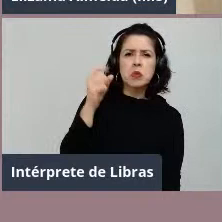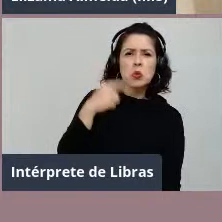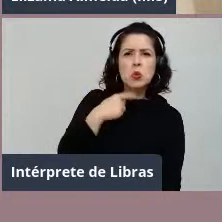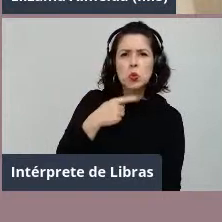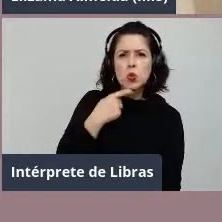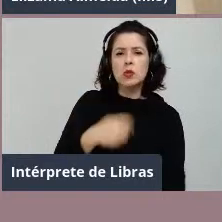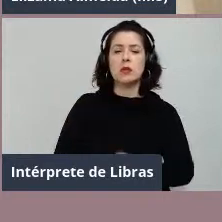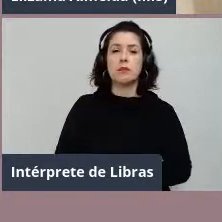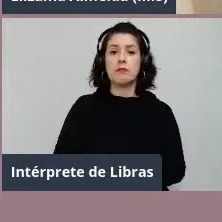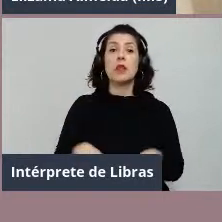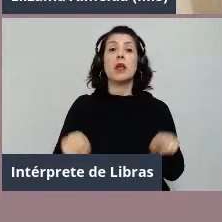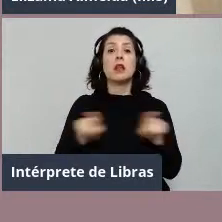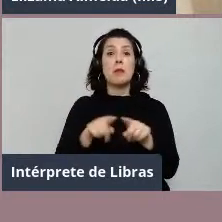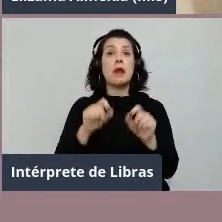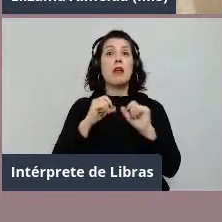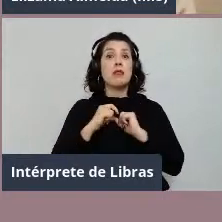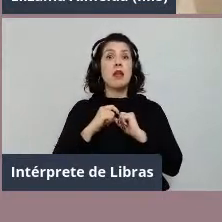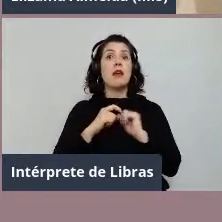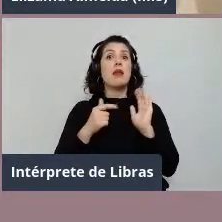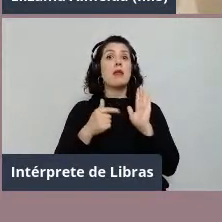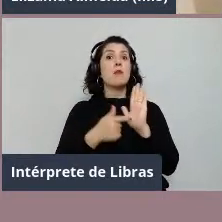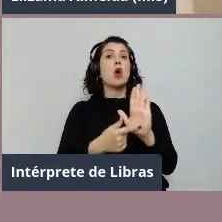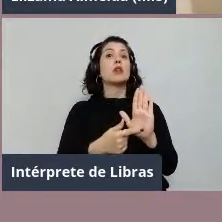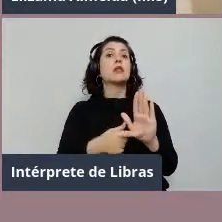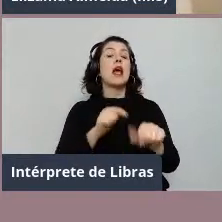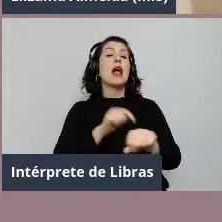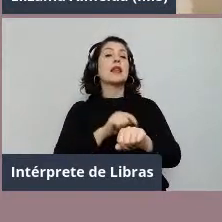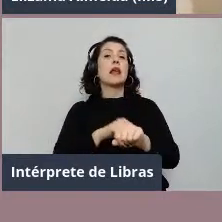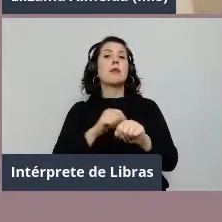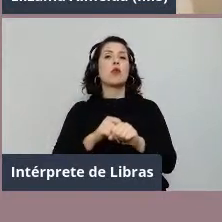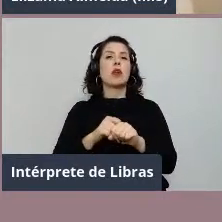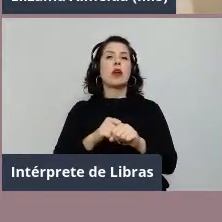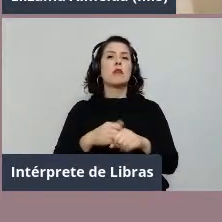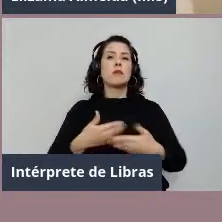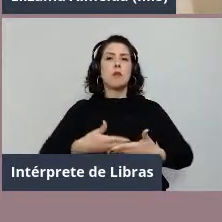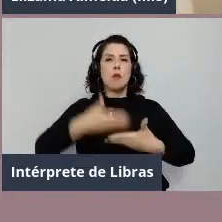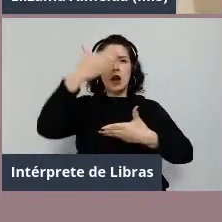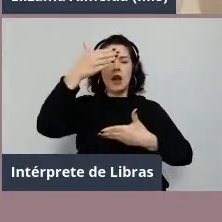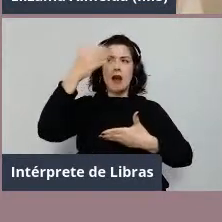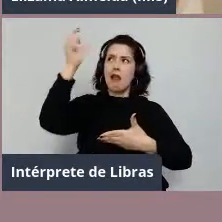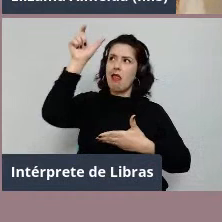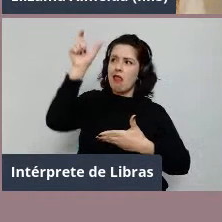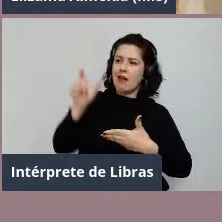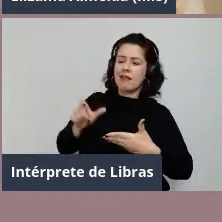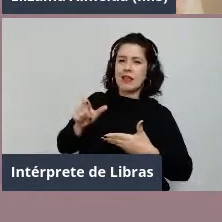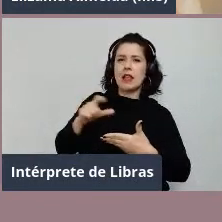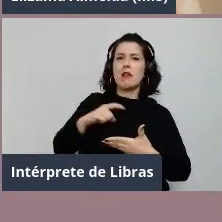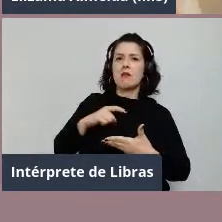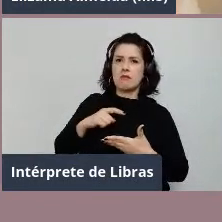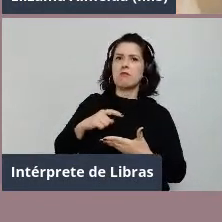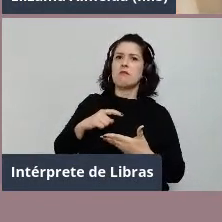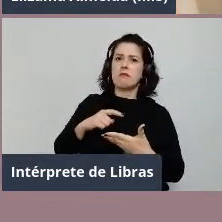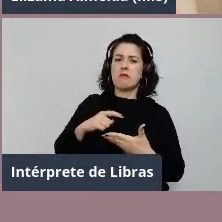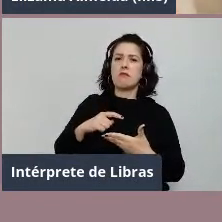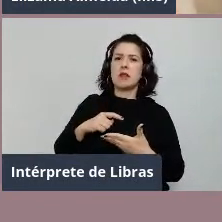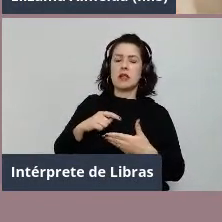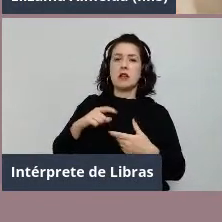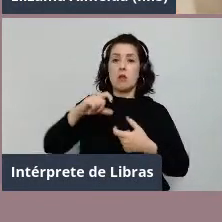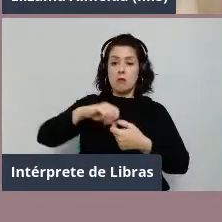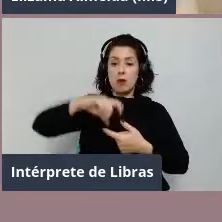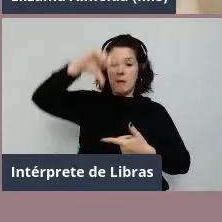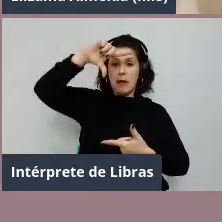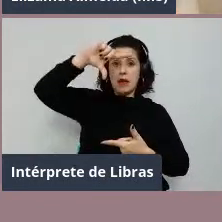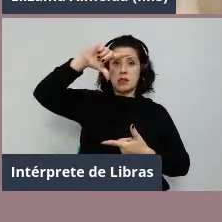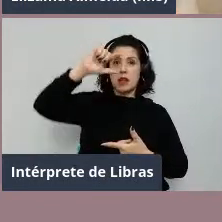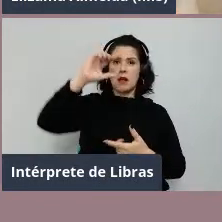outras dimensões de tempo. Tem uma dimensão ali lateral, numa mesma página, né? Em vários dos manuscritos, a gente